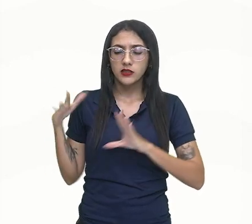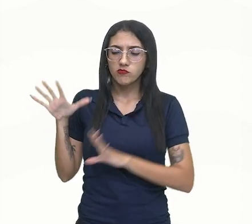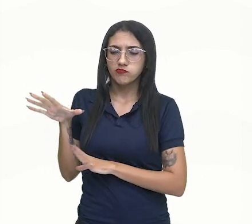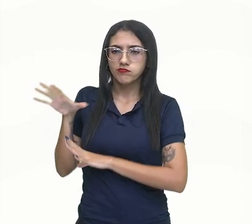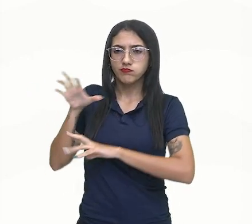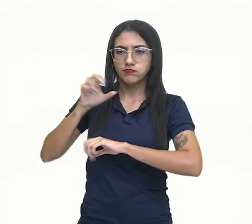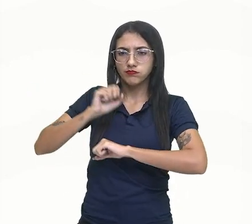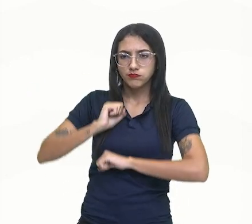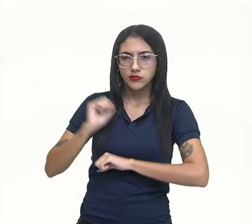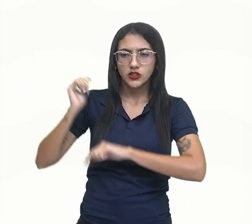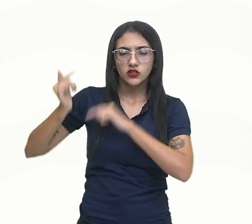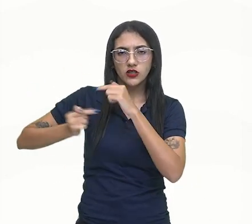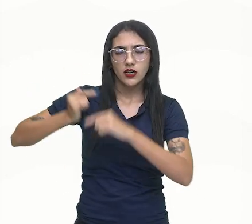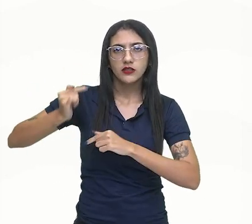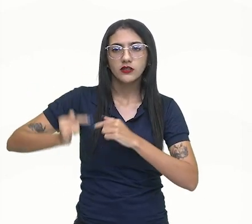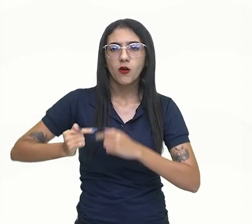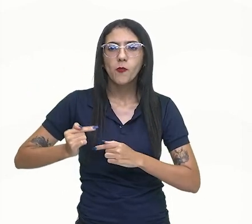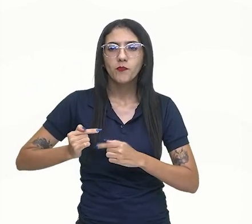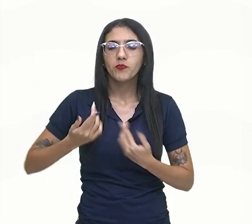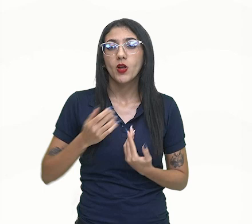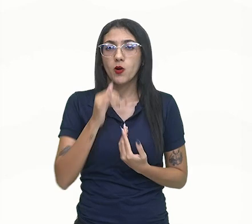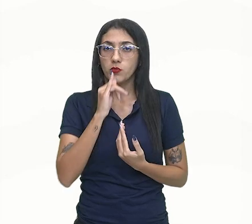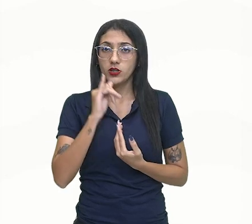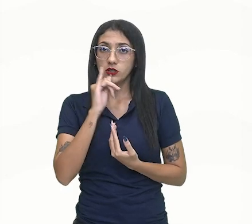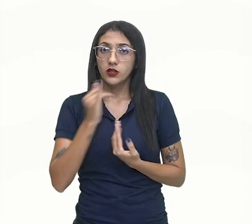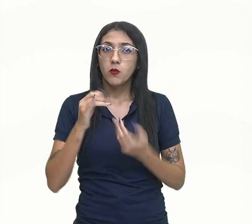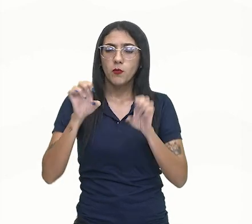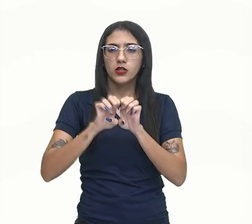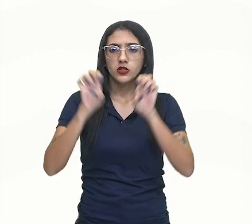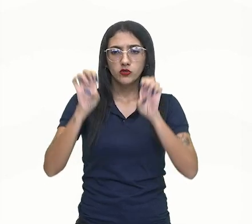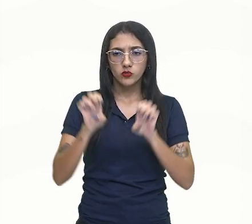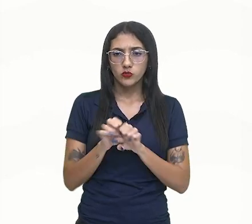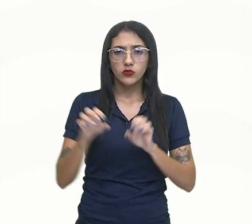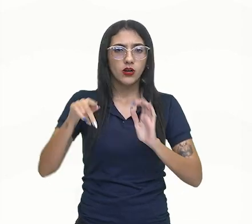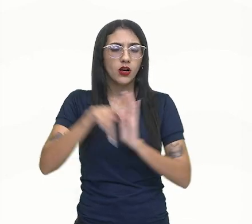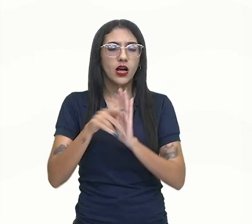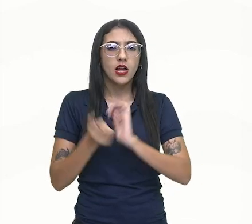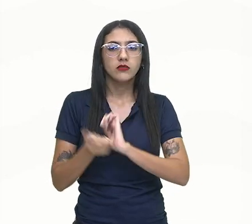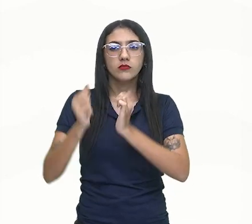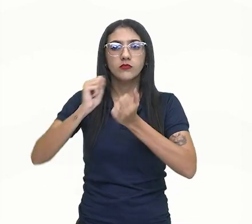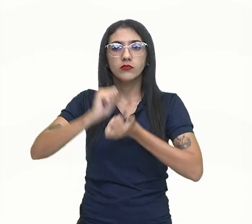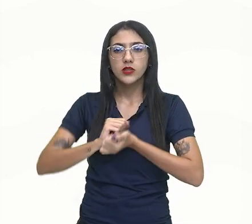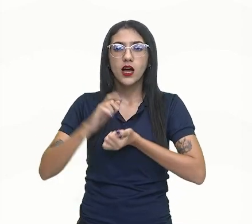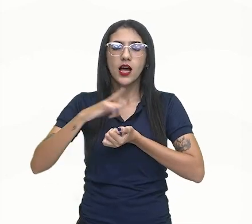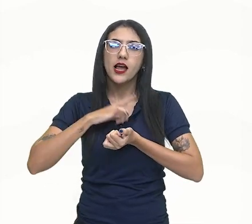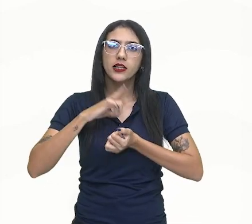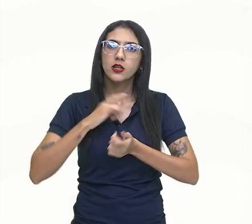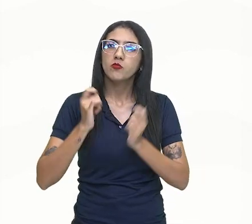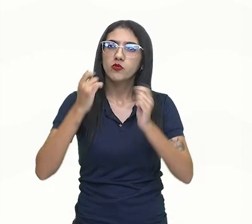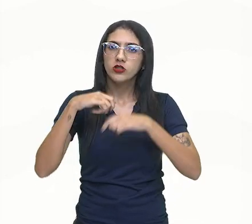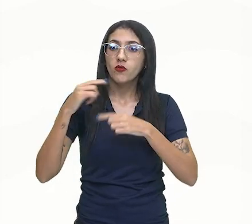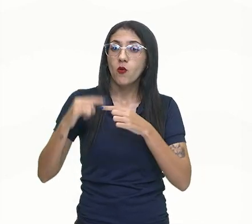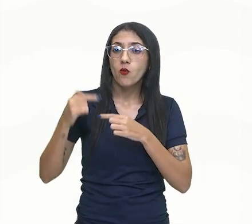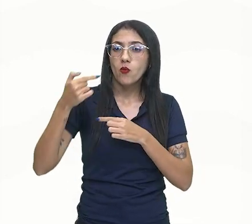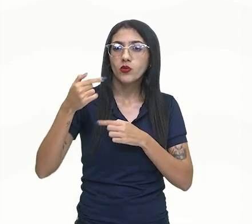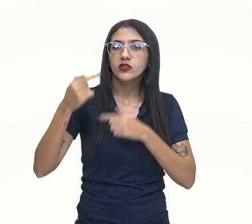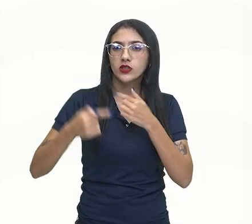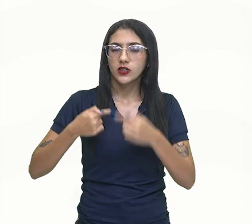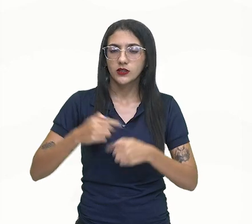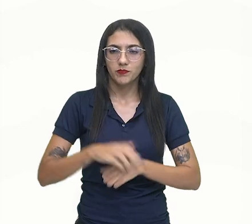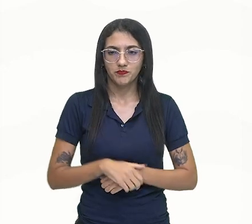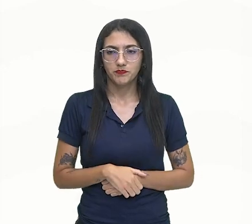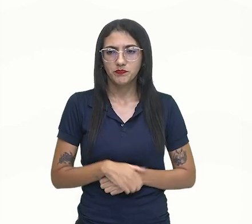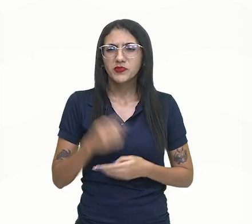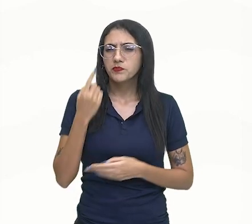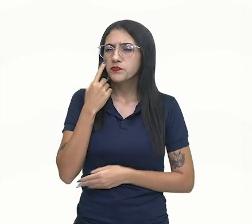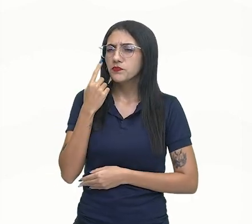adquiridos. Ou seja, a partir de uma estrutura que era adaptada, ela era transmitida aos seus descendentes. Vejam aqui que a